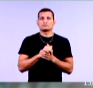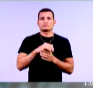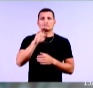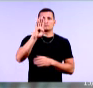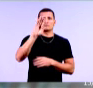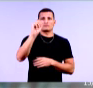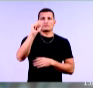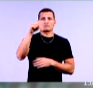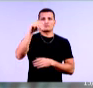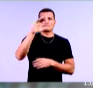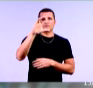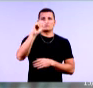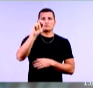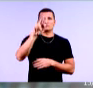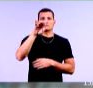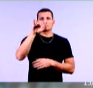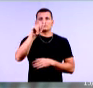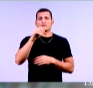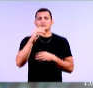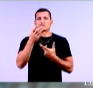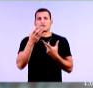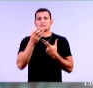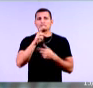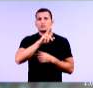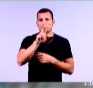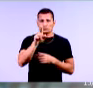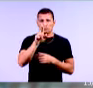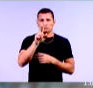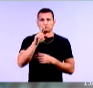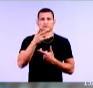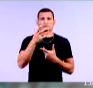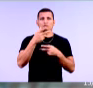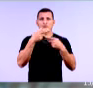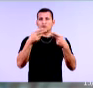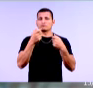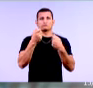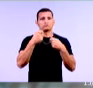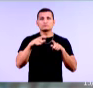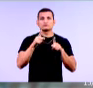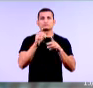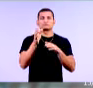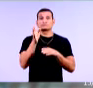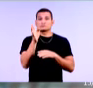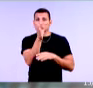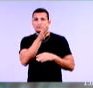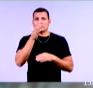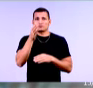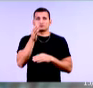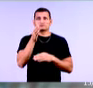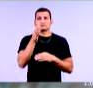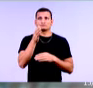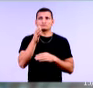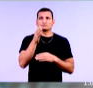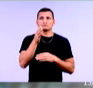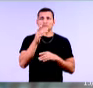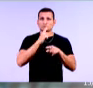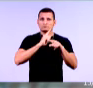bancária. Como é o nome de um objeto, gente, eu não posso ter espaço. É proibido ter espaço. Tá? É proibido eu ter espaço.